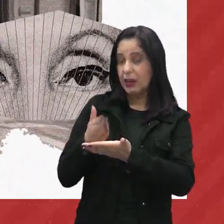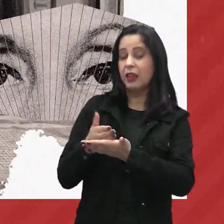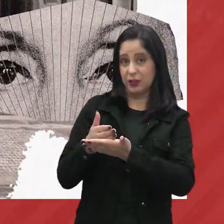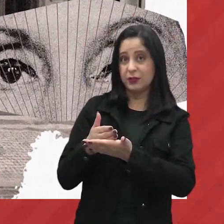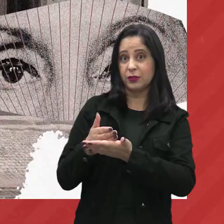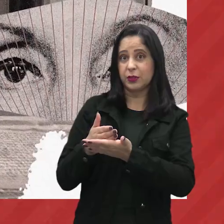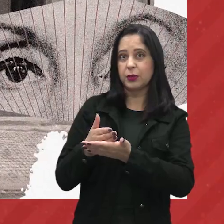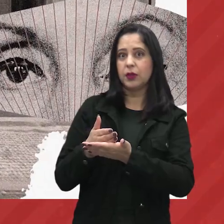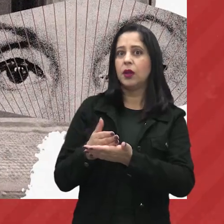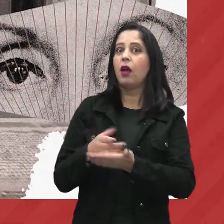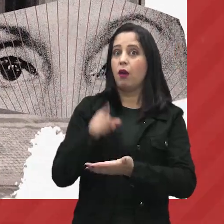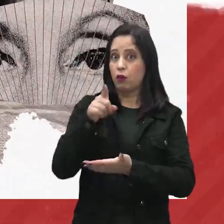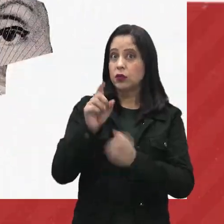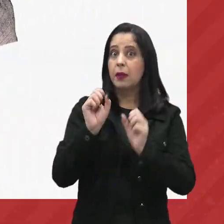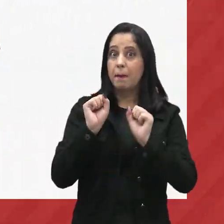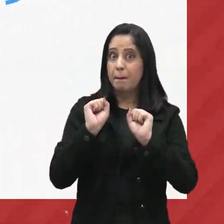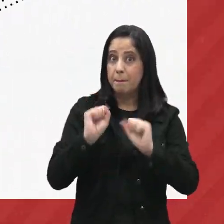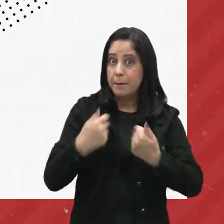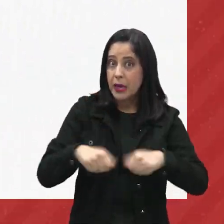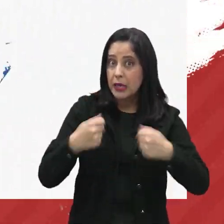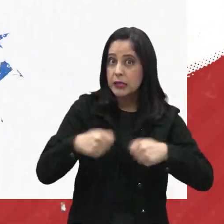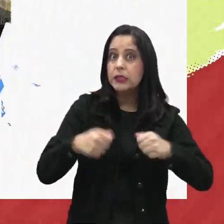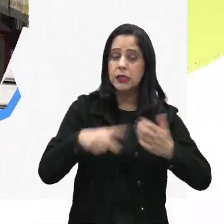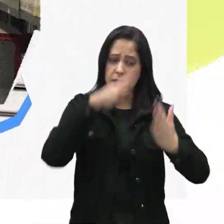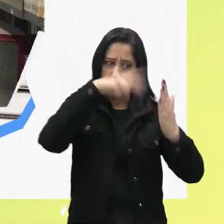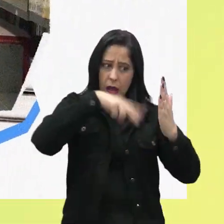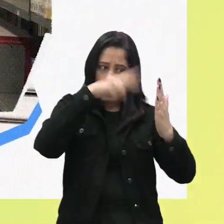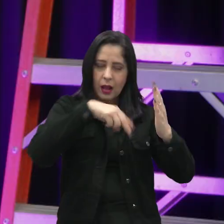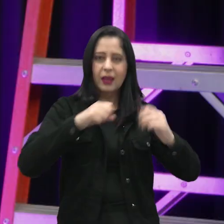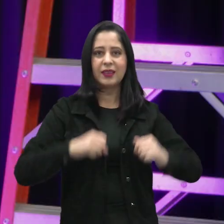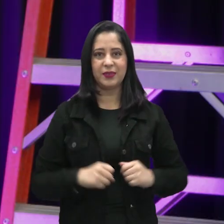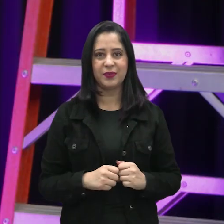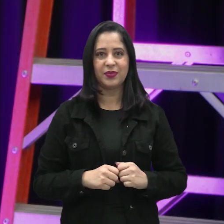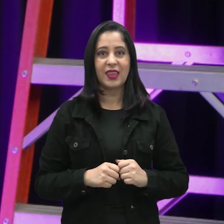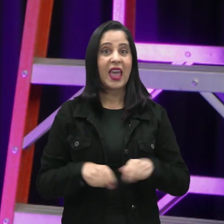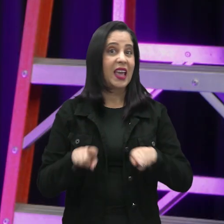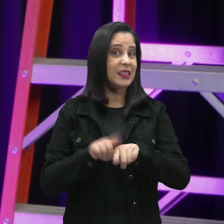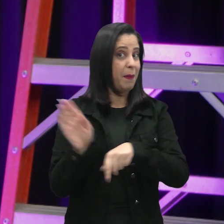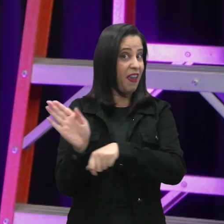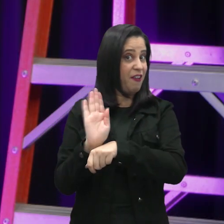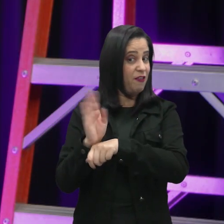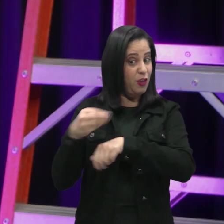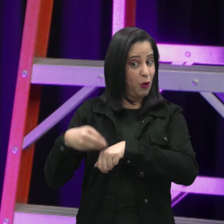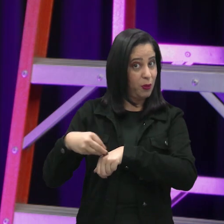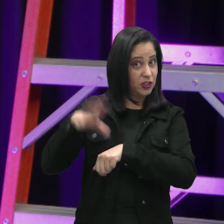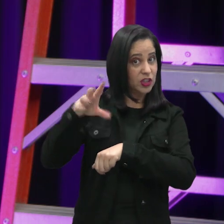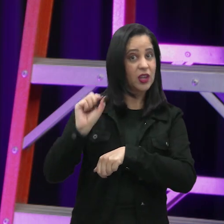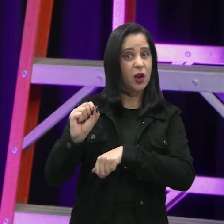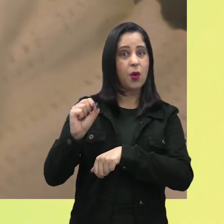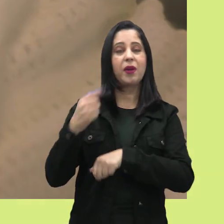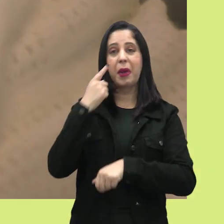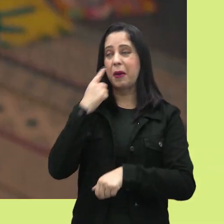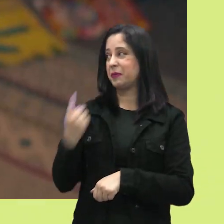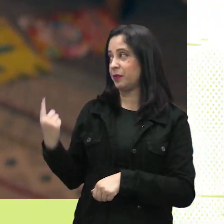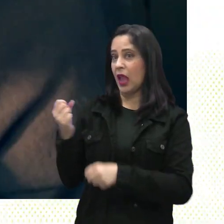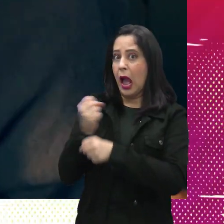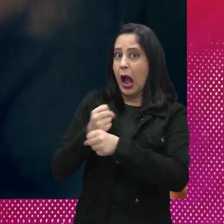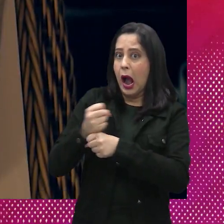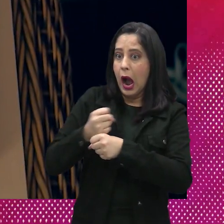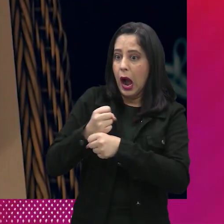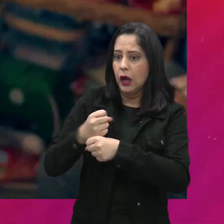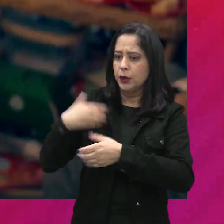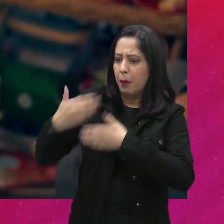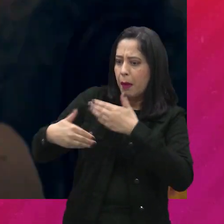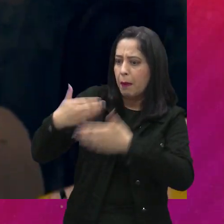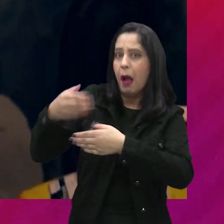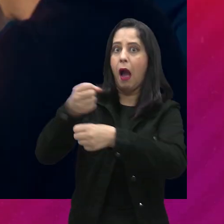dica literária que não pode faltar na sua lista de leitura. E no quadro Sessão Pipoca, a dica é o filme Years and Years,